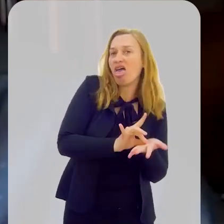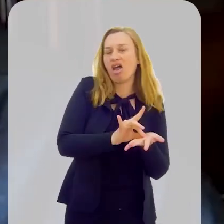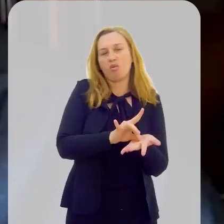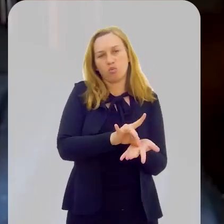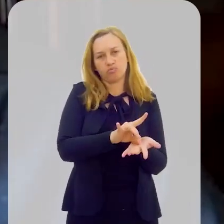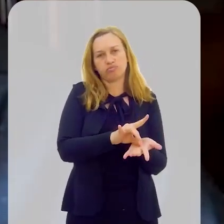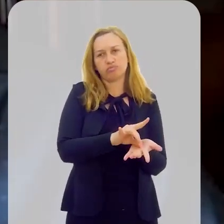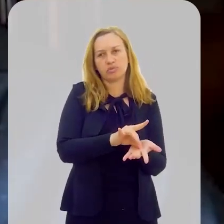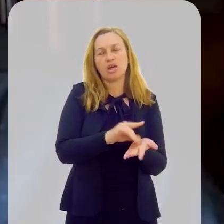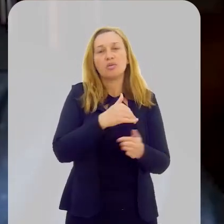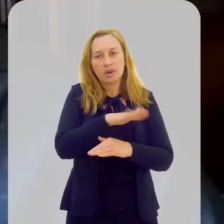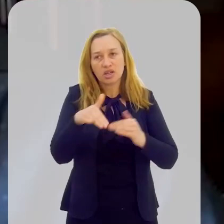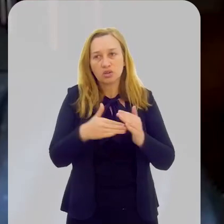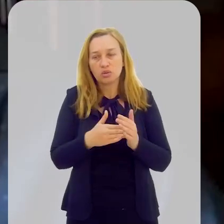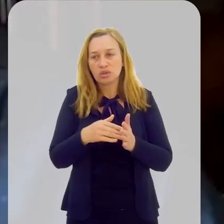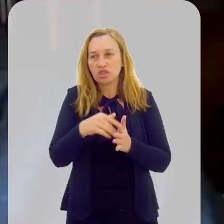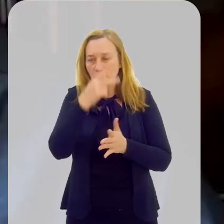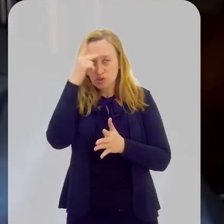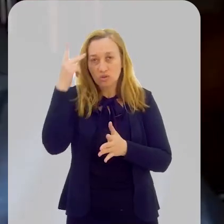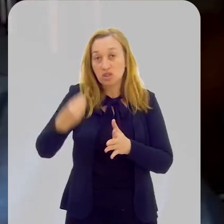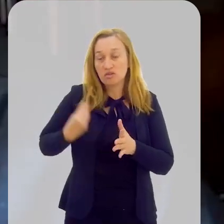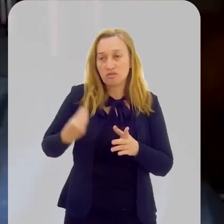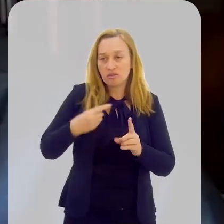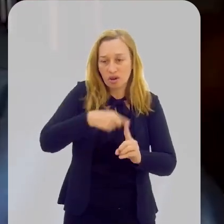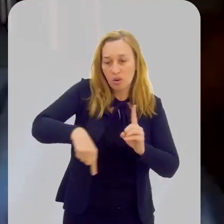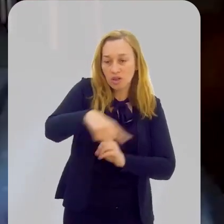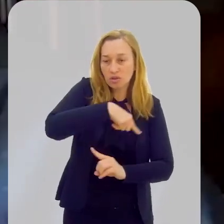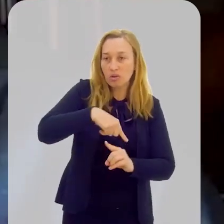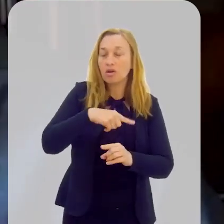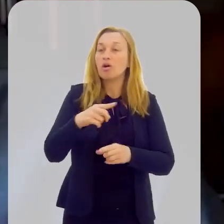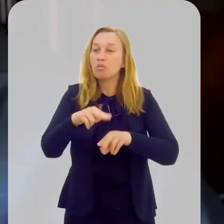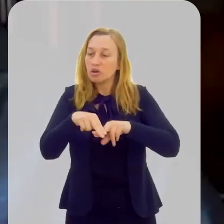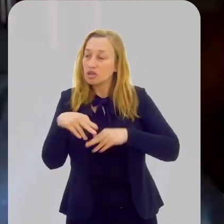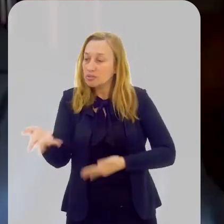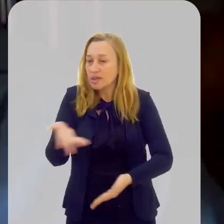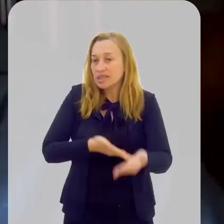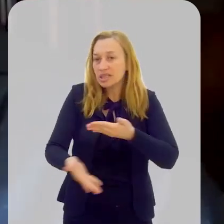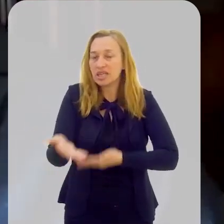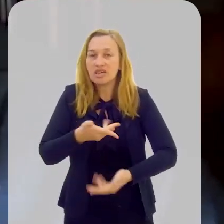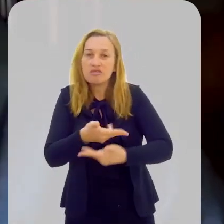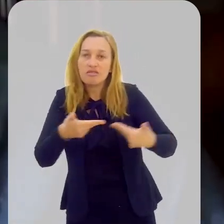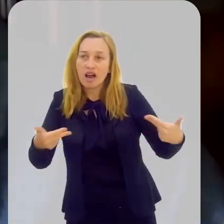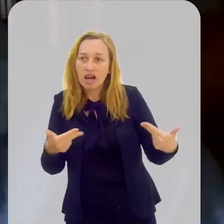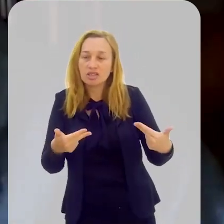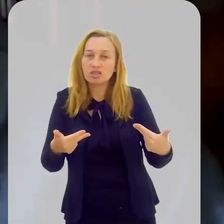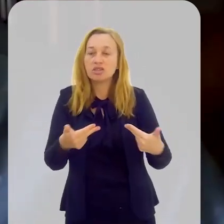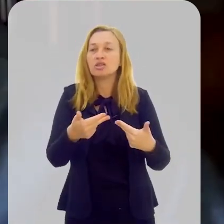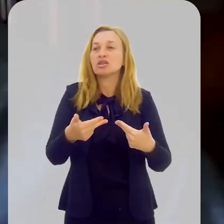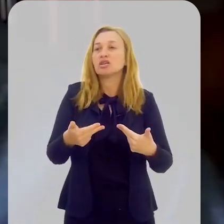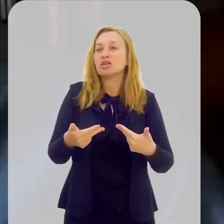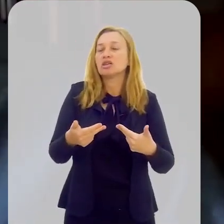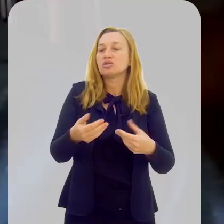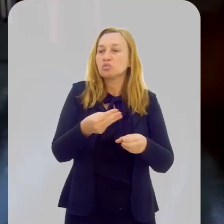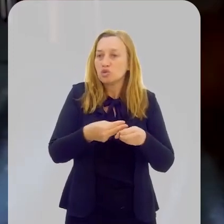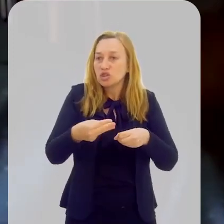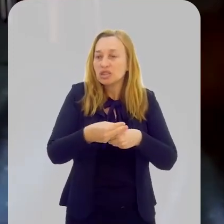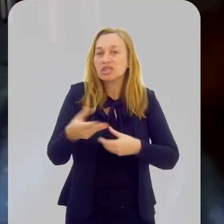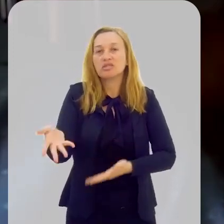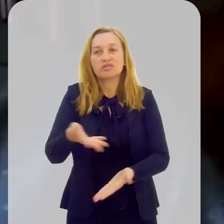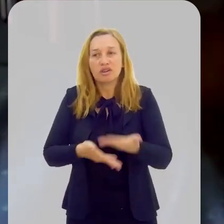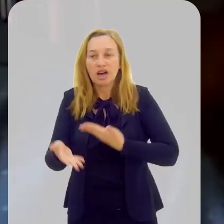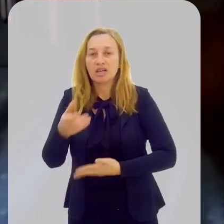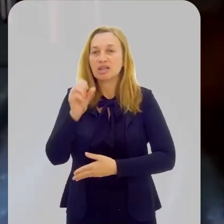torne algo real para toda a comunidade. Por isso, nós temos várias parcerias com vários